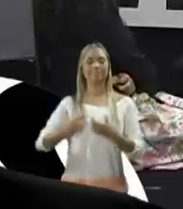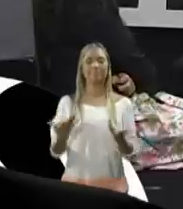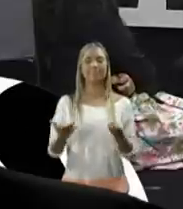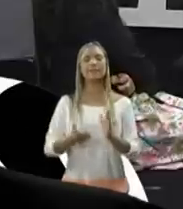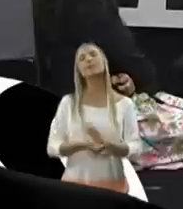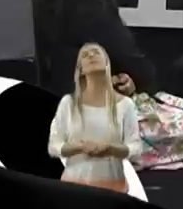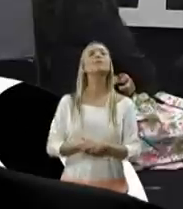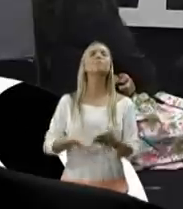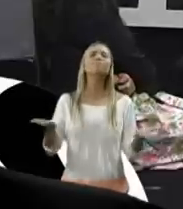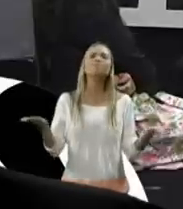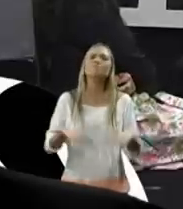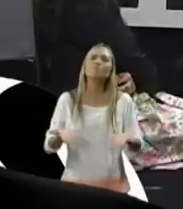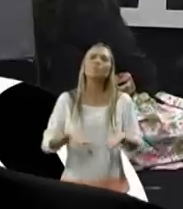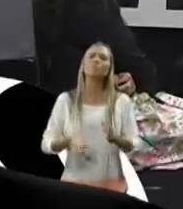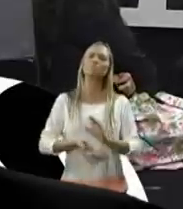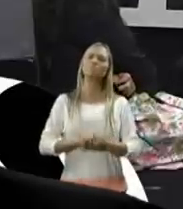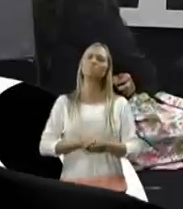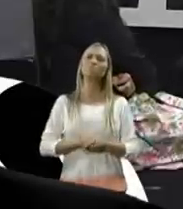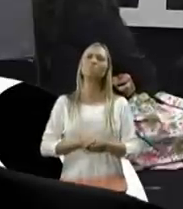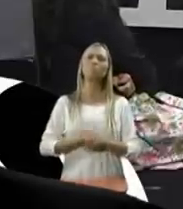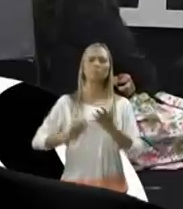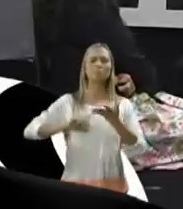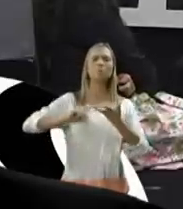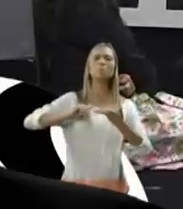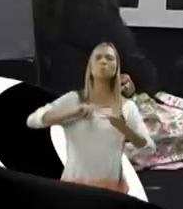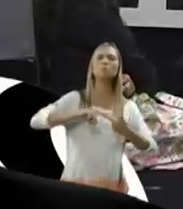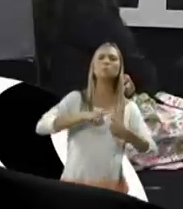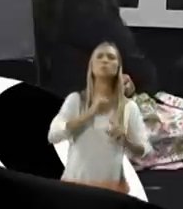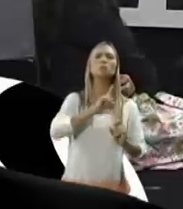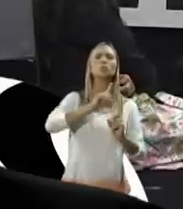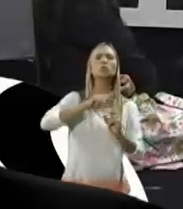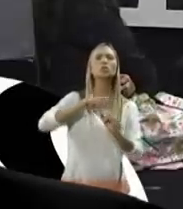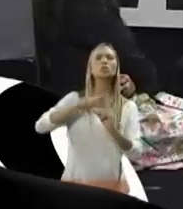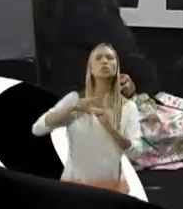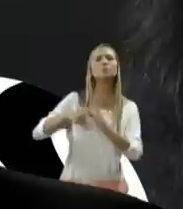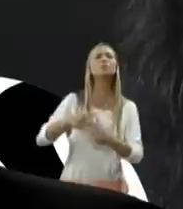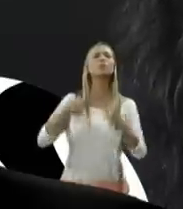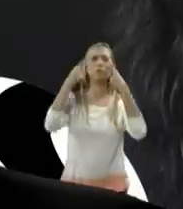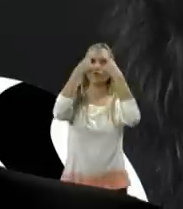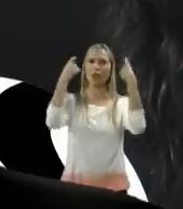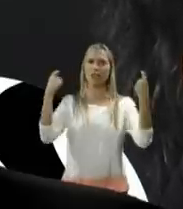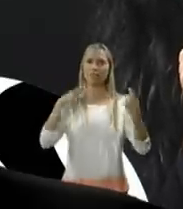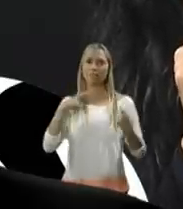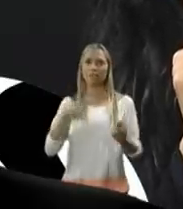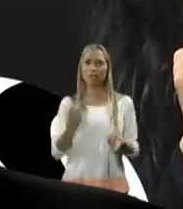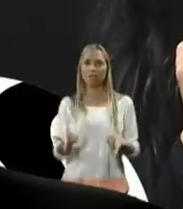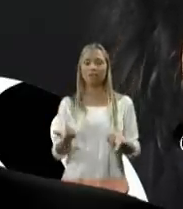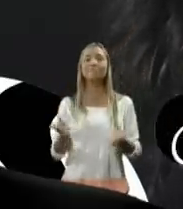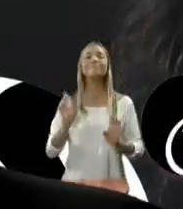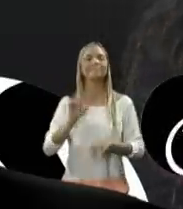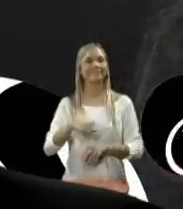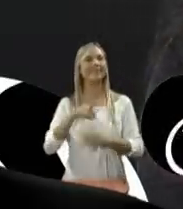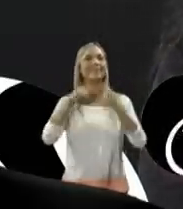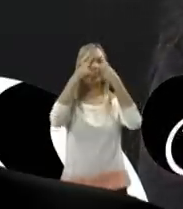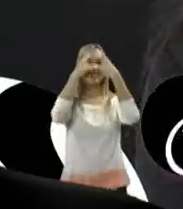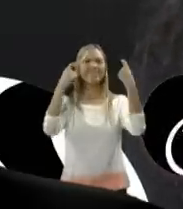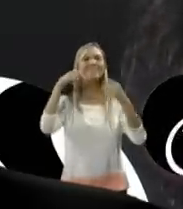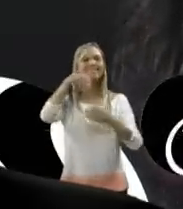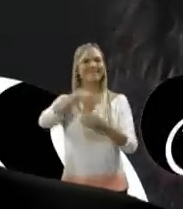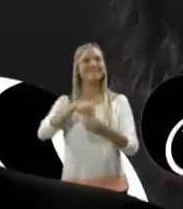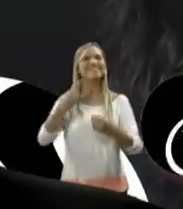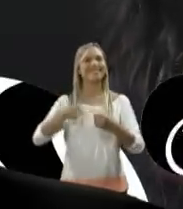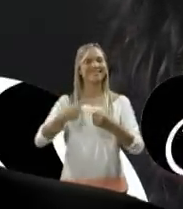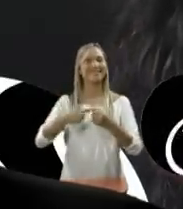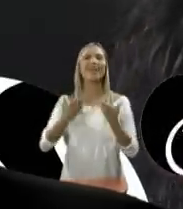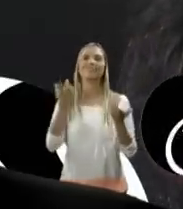Agora, quais são os principais tipos de violência? A violência urbana, ela está